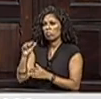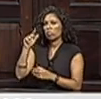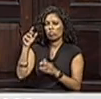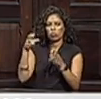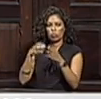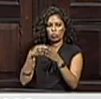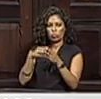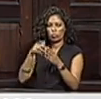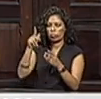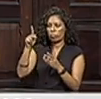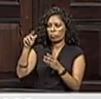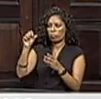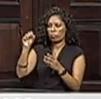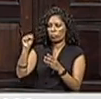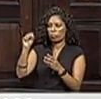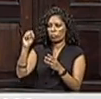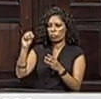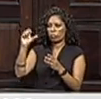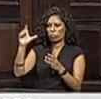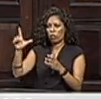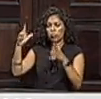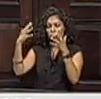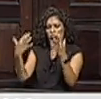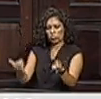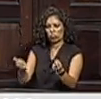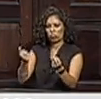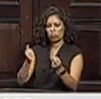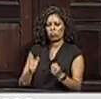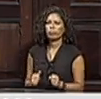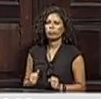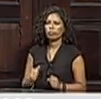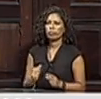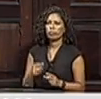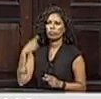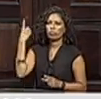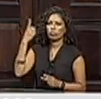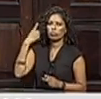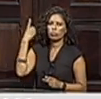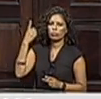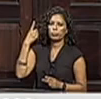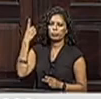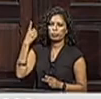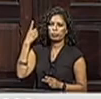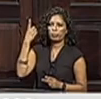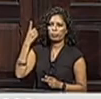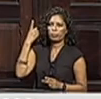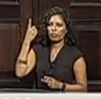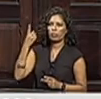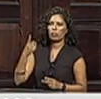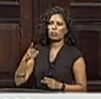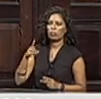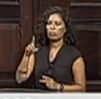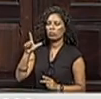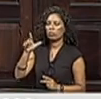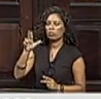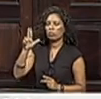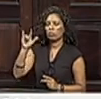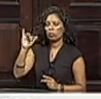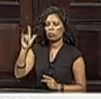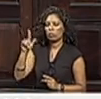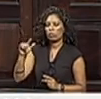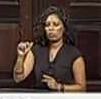dá exemplos importantes para o país. Para encaminhar, senhor presidente. Para encaminhar pelo PSDB, deputado Luiz